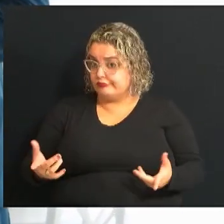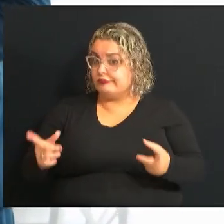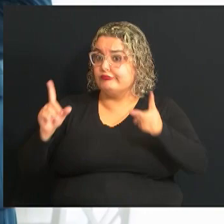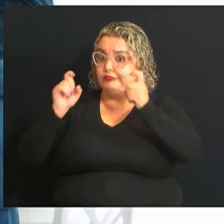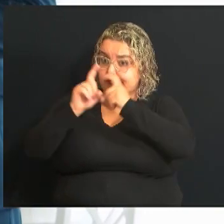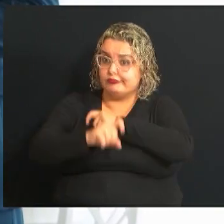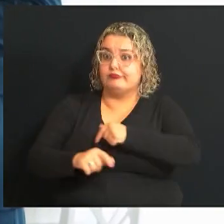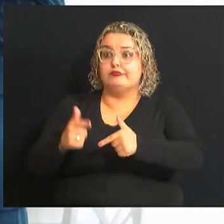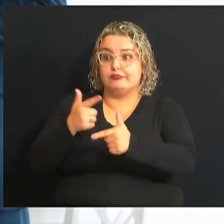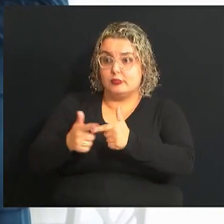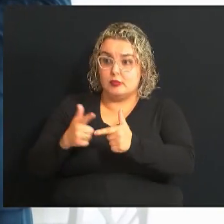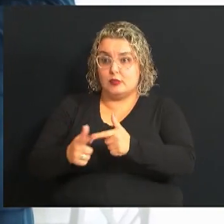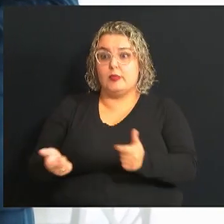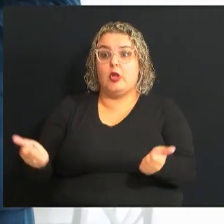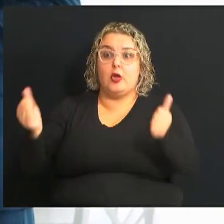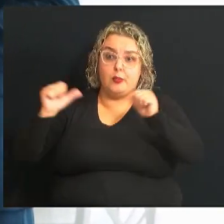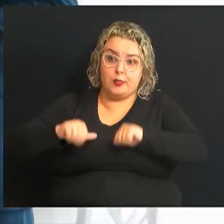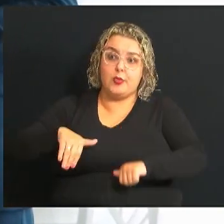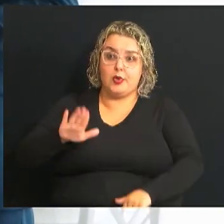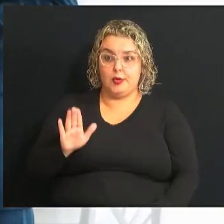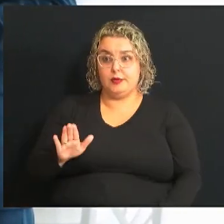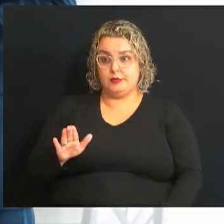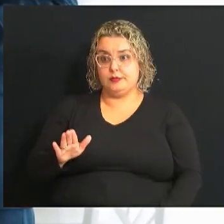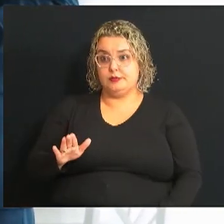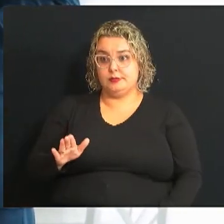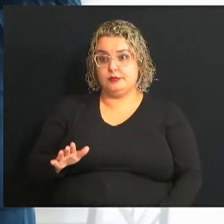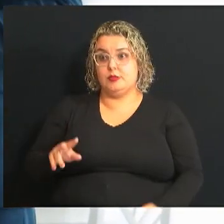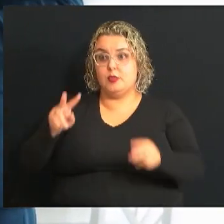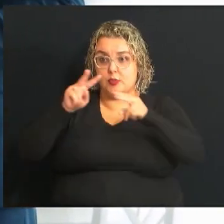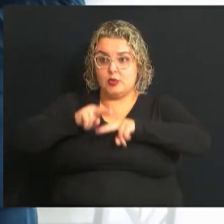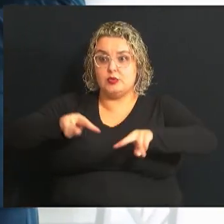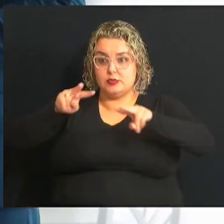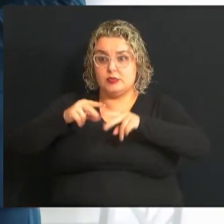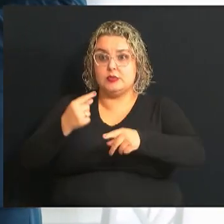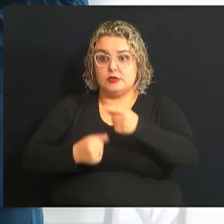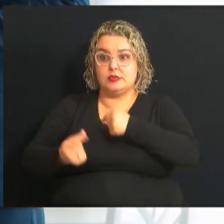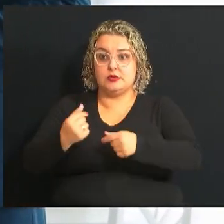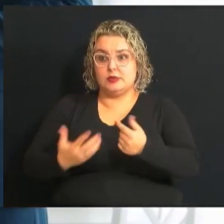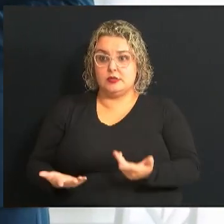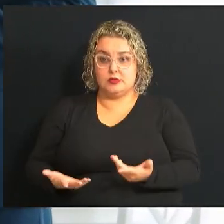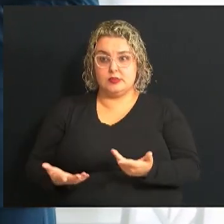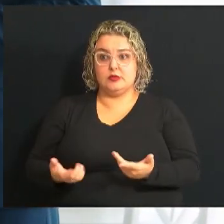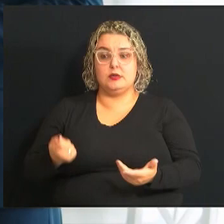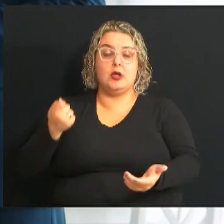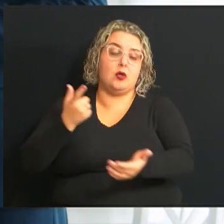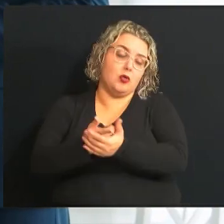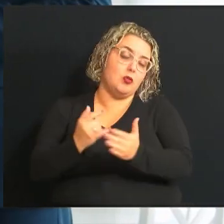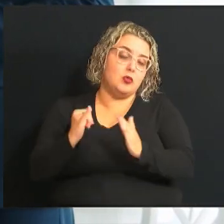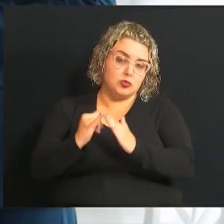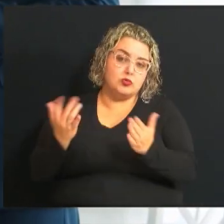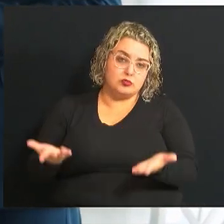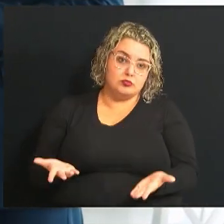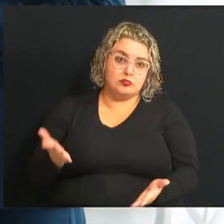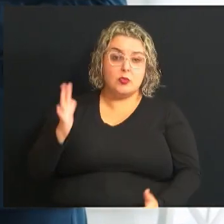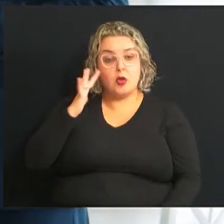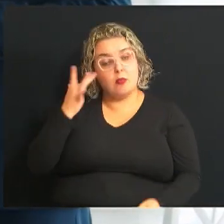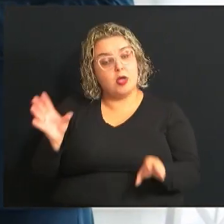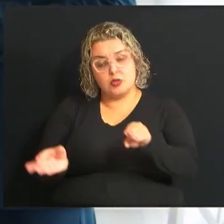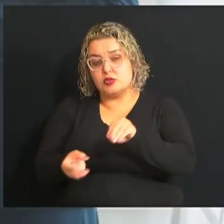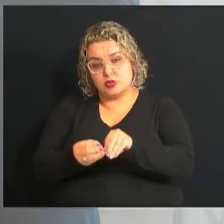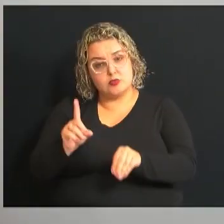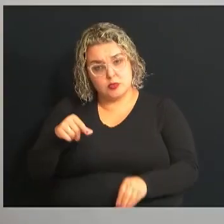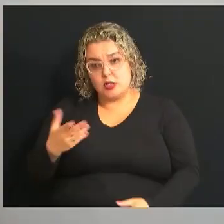problemas piores do ponto de vista financeiro, né, em relação à compra de um imóvel. Então, eu acho que, resumindo, é isso. Tem